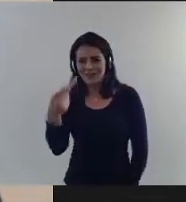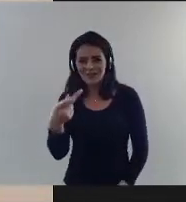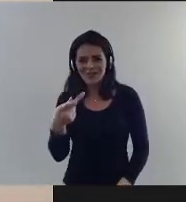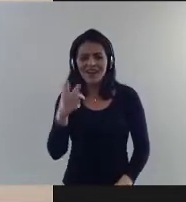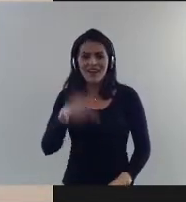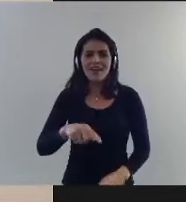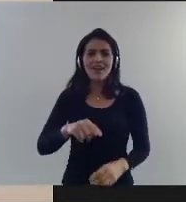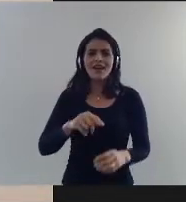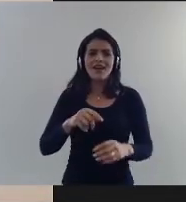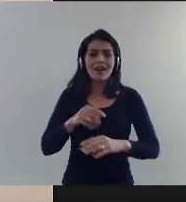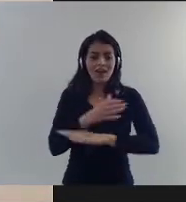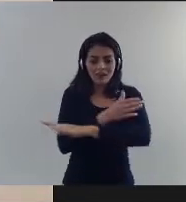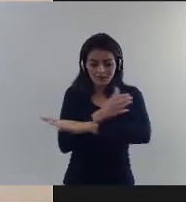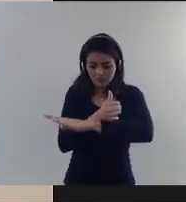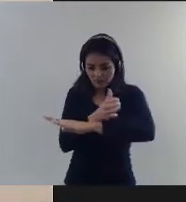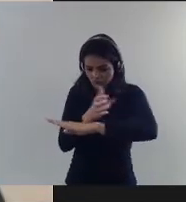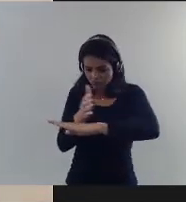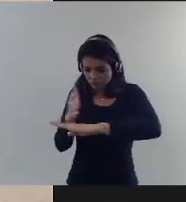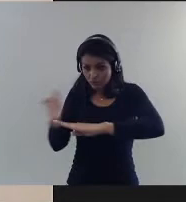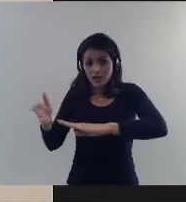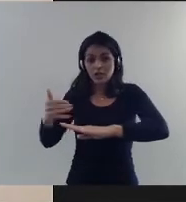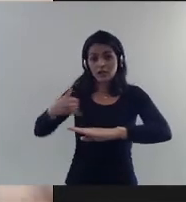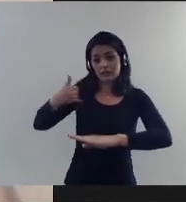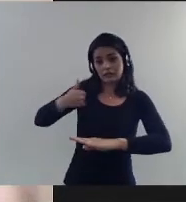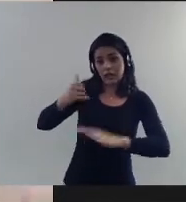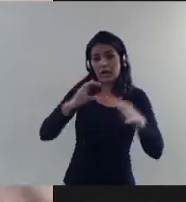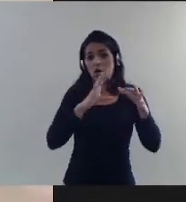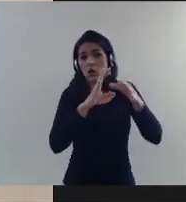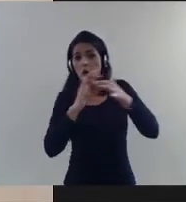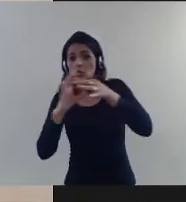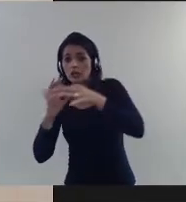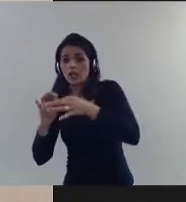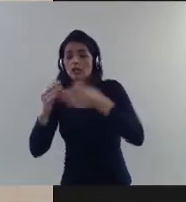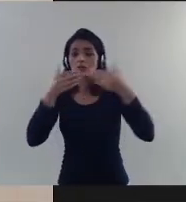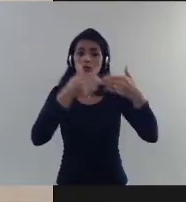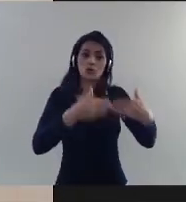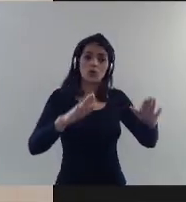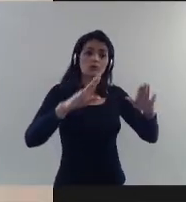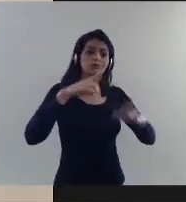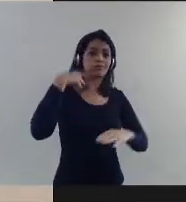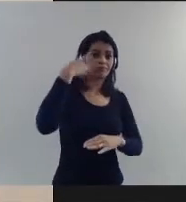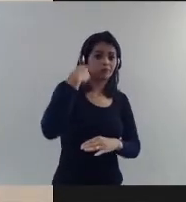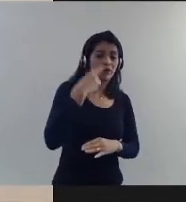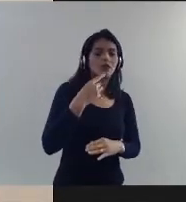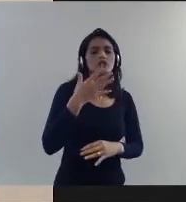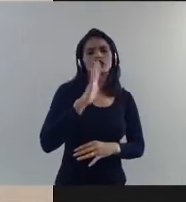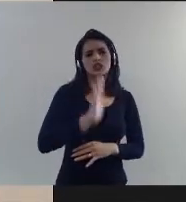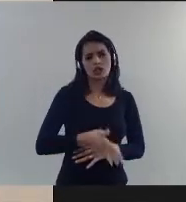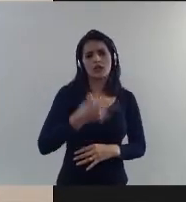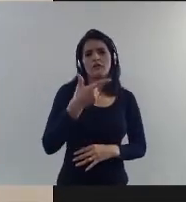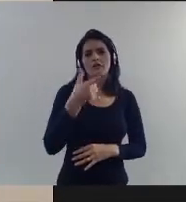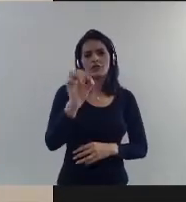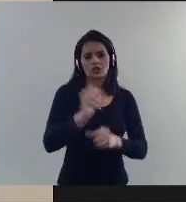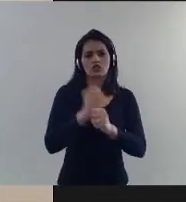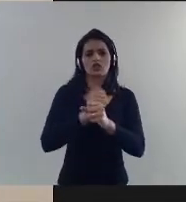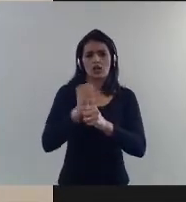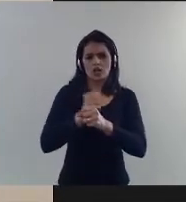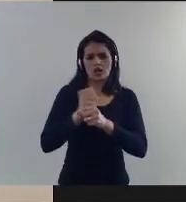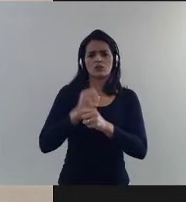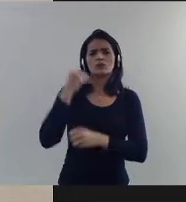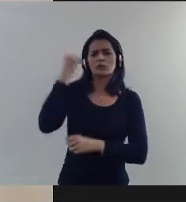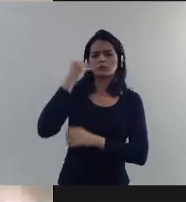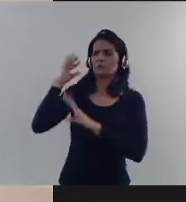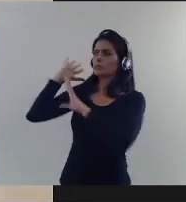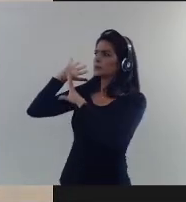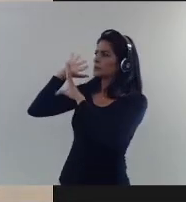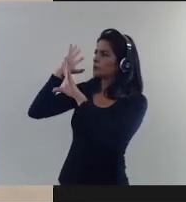mais para frente um pouquinho, apesar das nossas idades e do contexto que a gente começou a nossa advocacia, eu tenho 20 anos de advocacia,